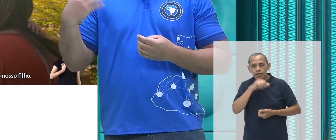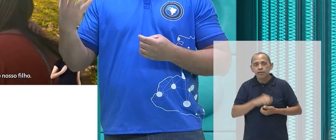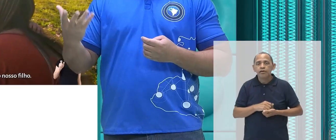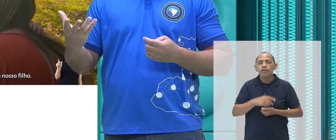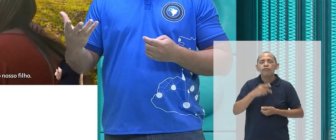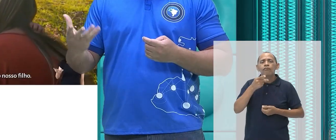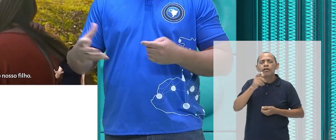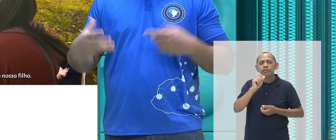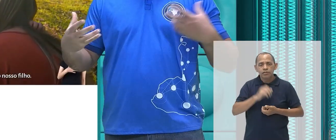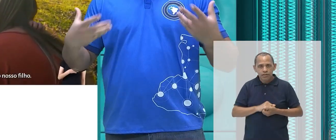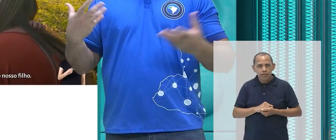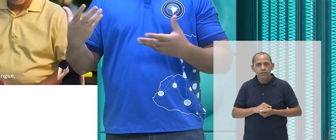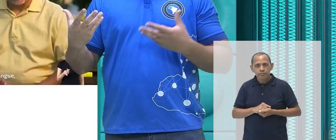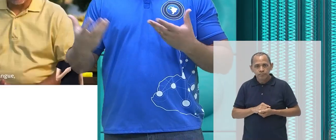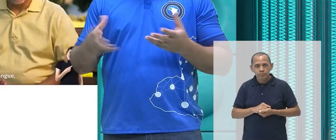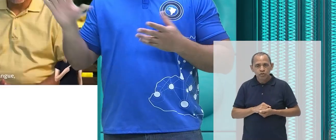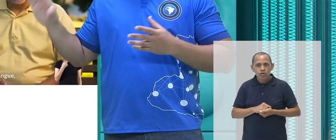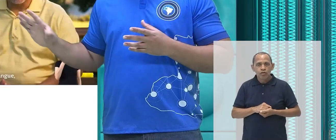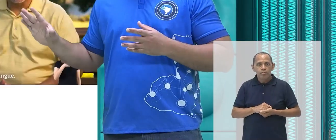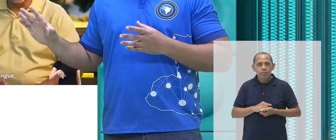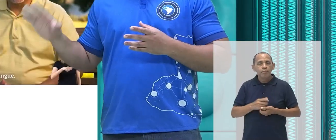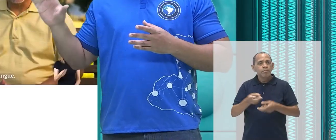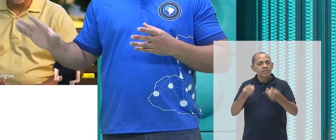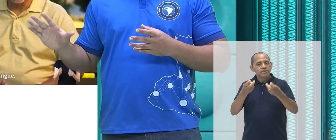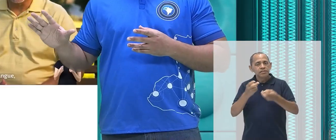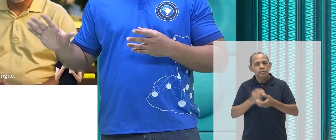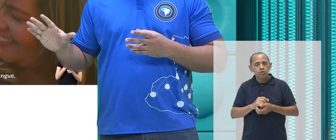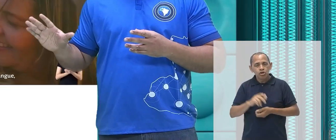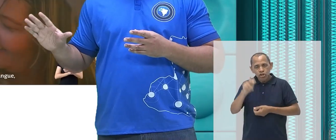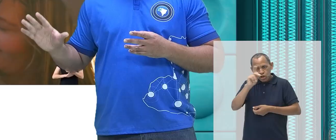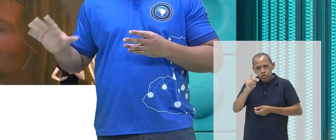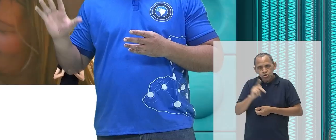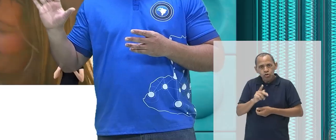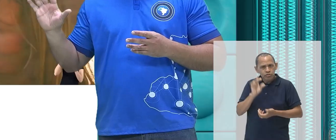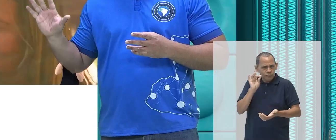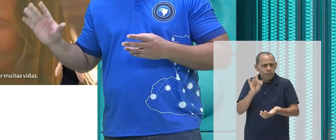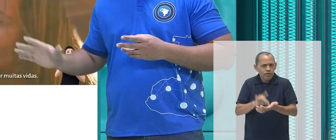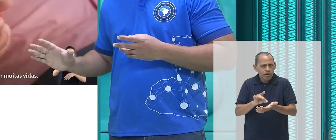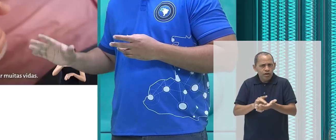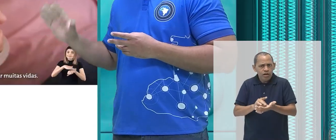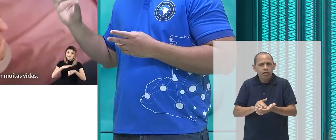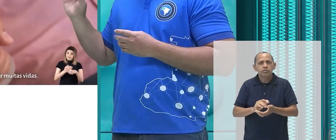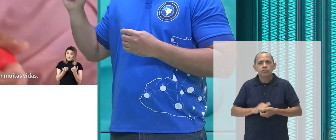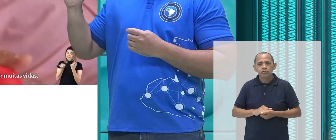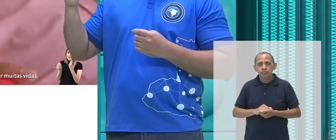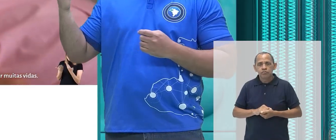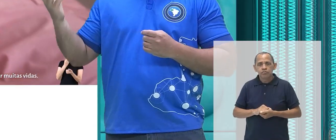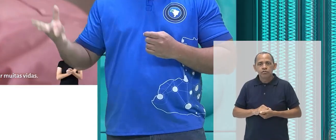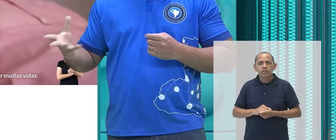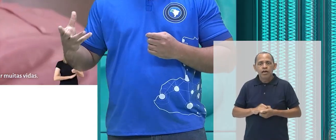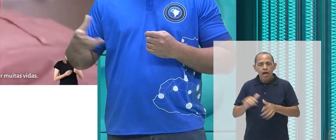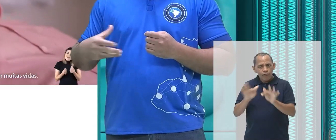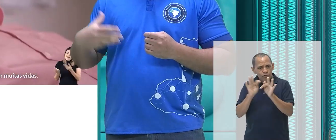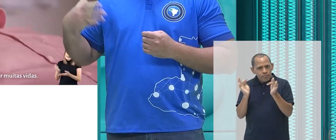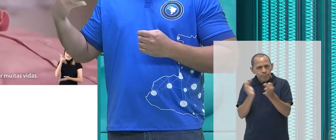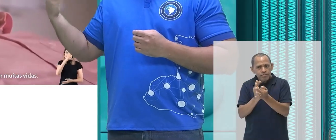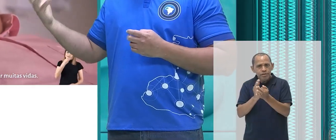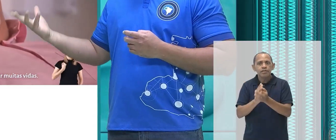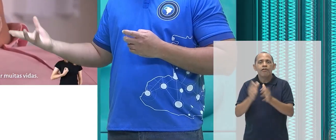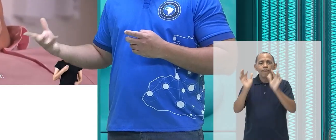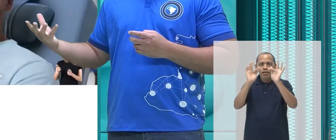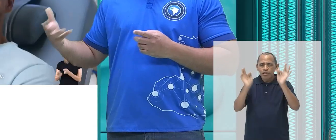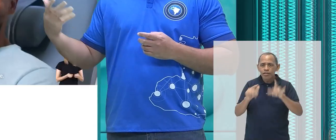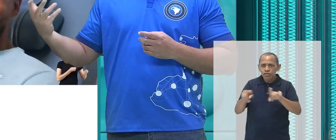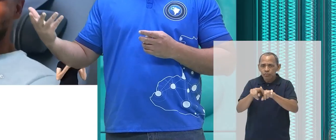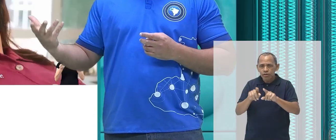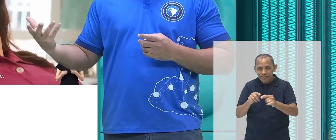sorrindo, abraçando o filho. Perceba que essa história aqui é uma história real, tá, gente? A história do garotinho com a sua família é real. E